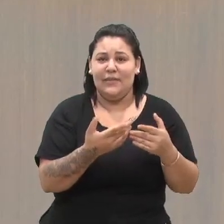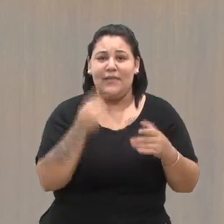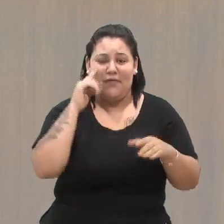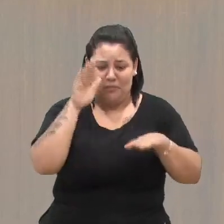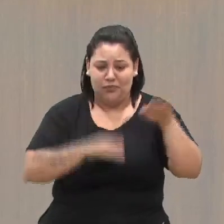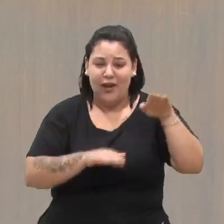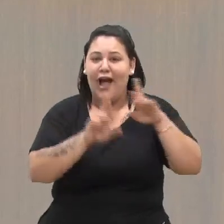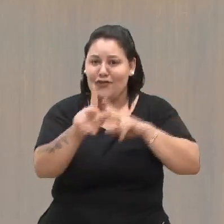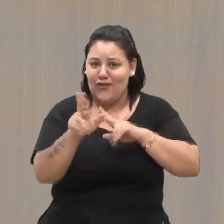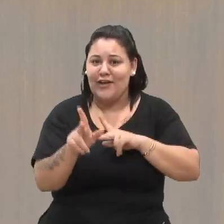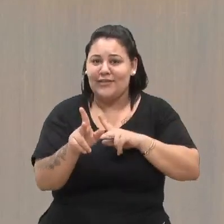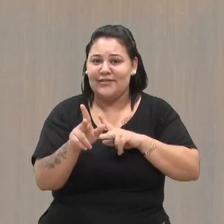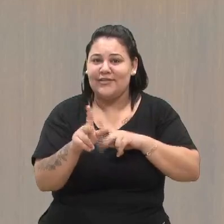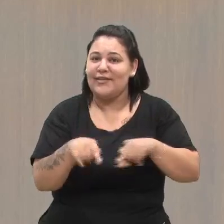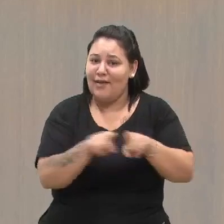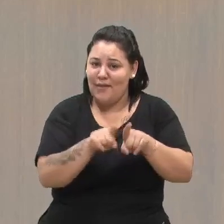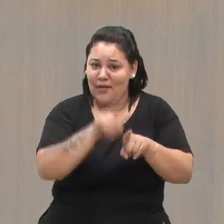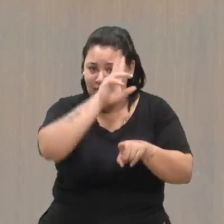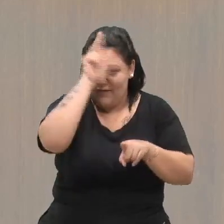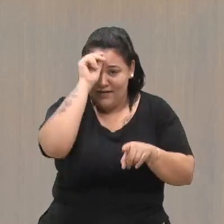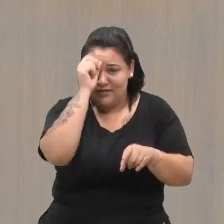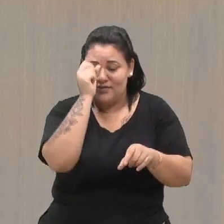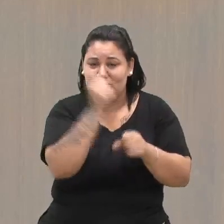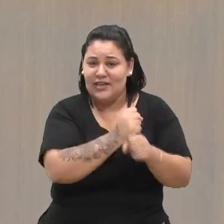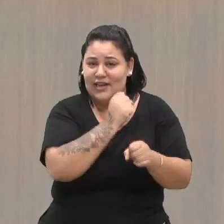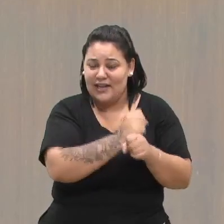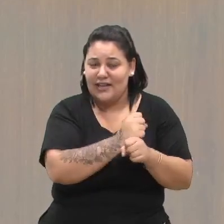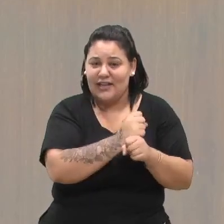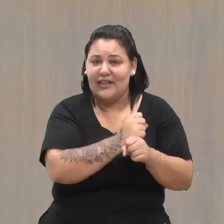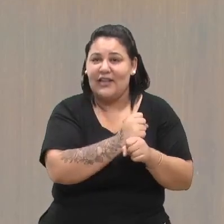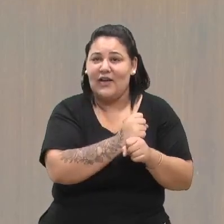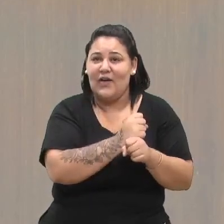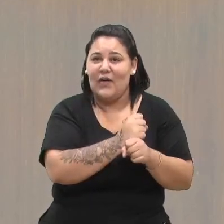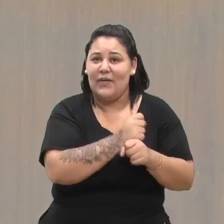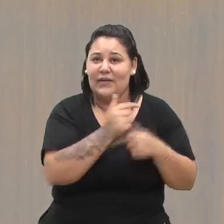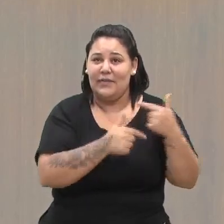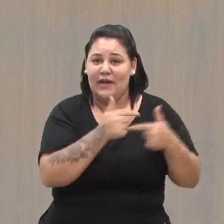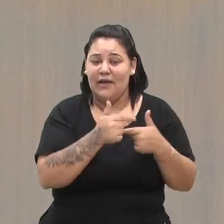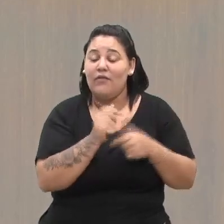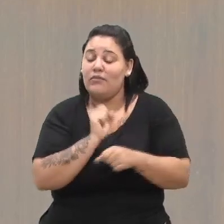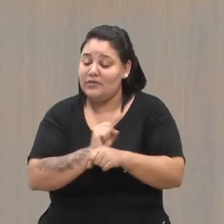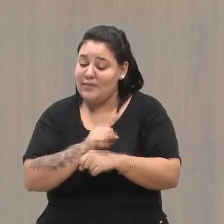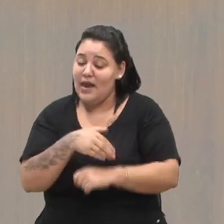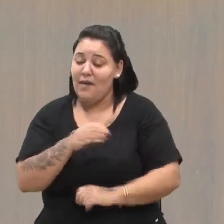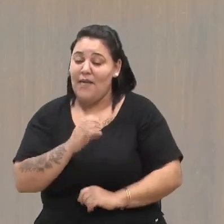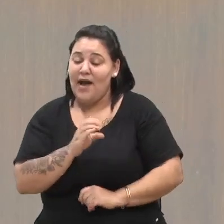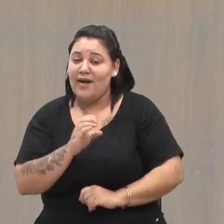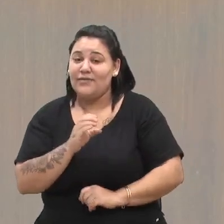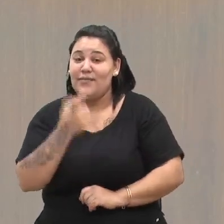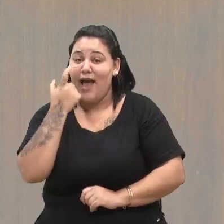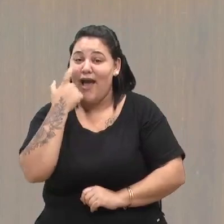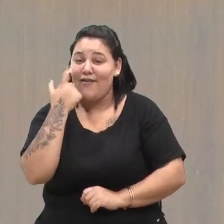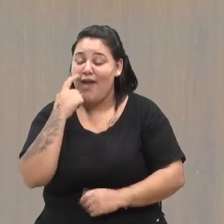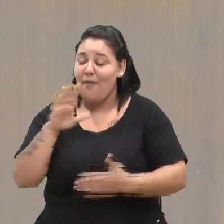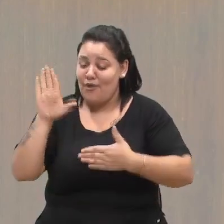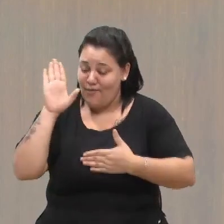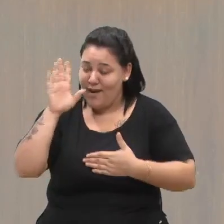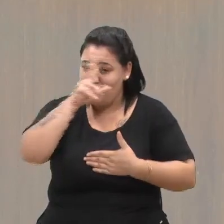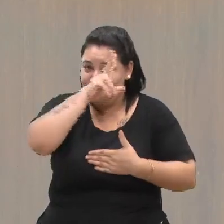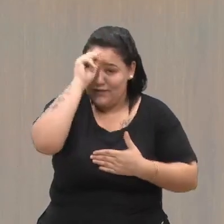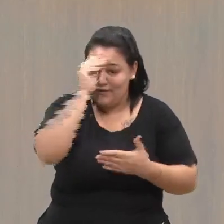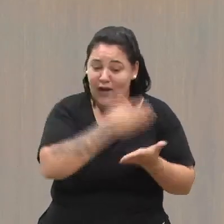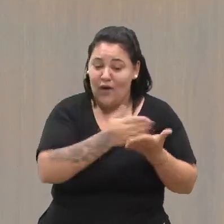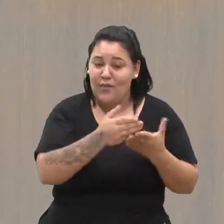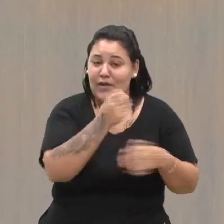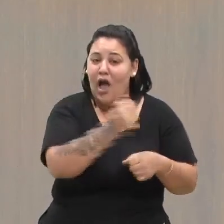fez obras piscinão por toda a cidade. Aliás, nós vamos aguardar março, conforme a promessa do prefeito, para ver se realmente começarão as